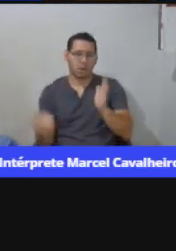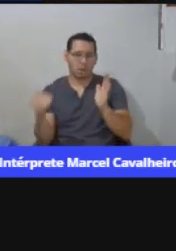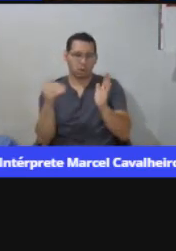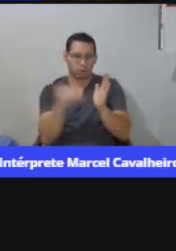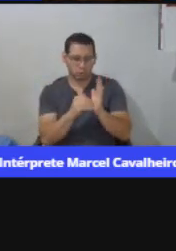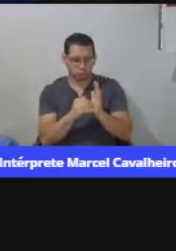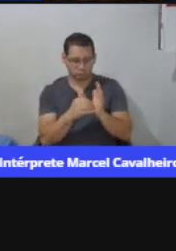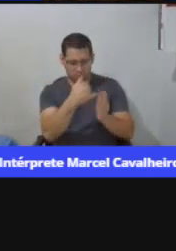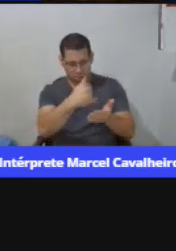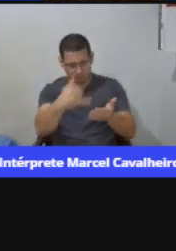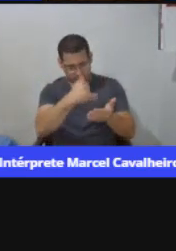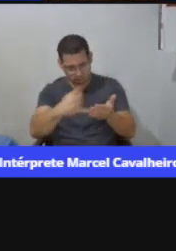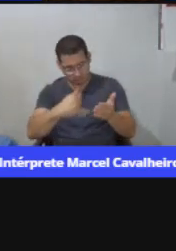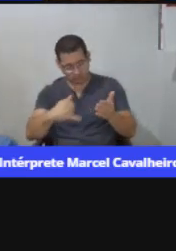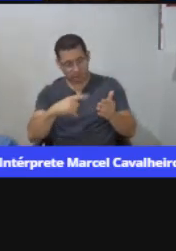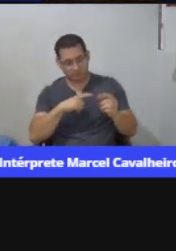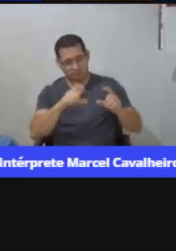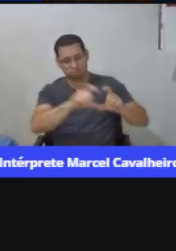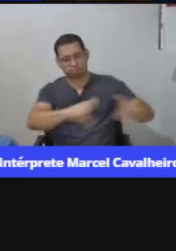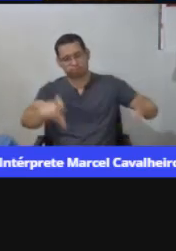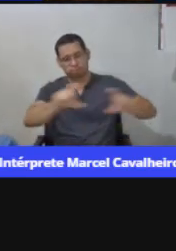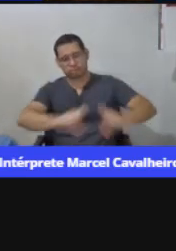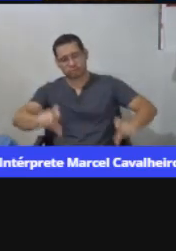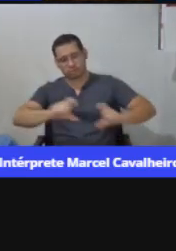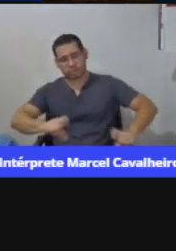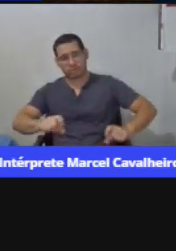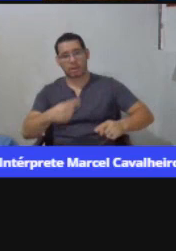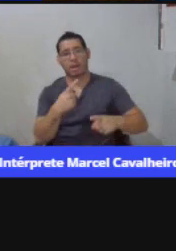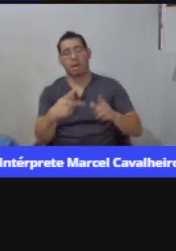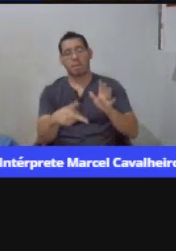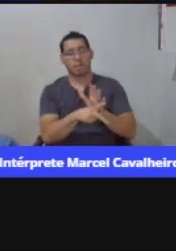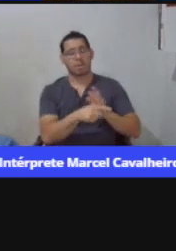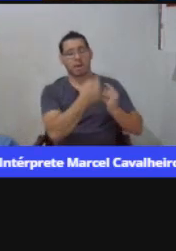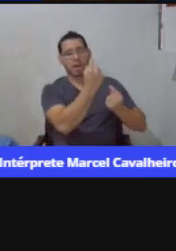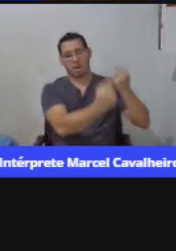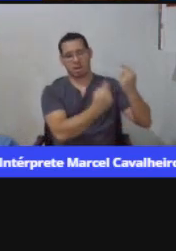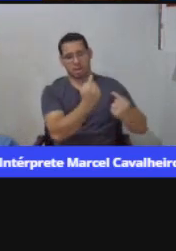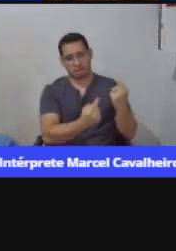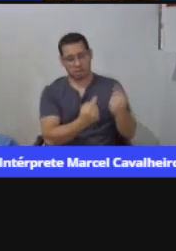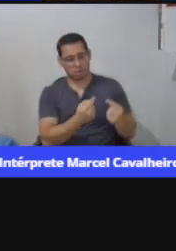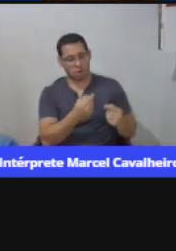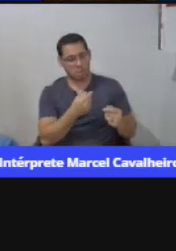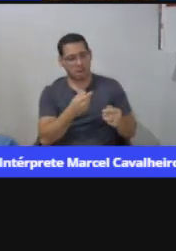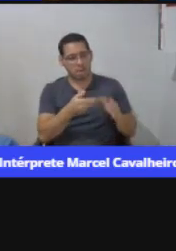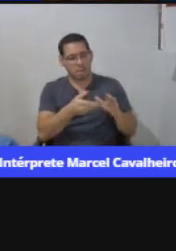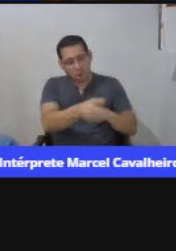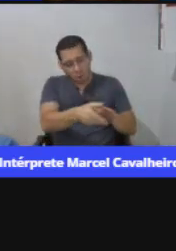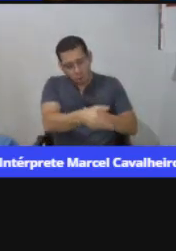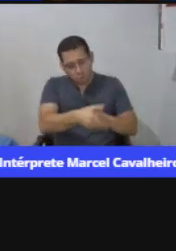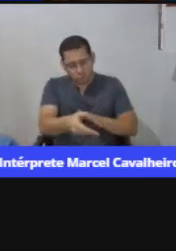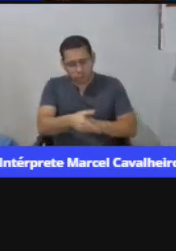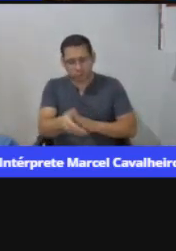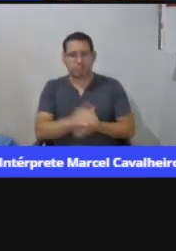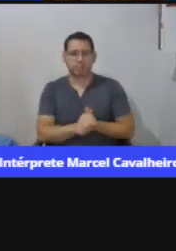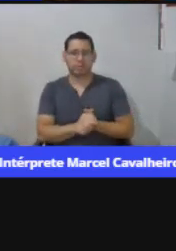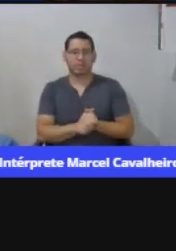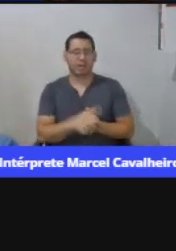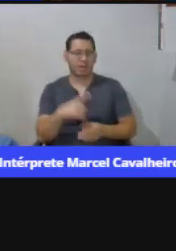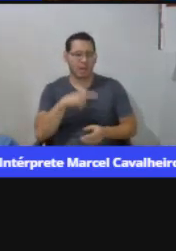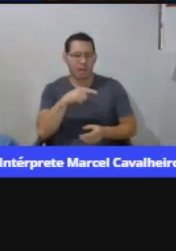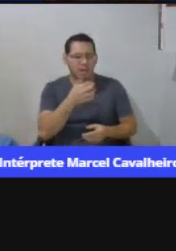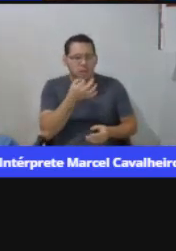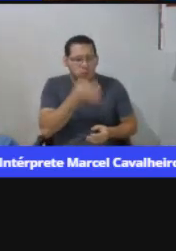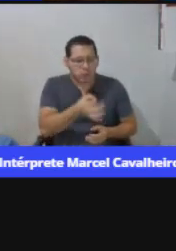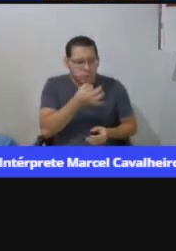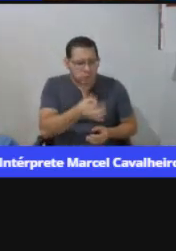as recomendações para cada uma das unidades temáticas. Nós colocamos aqui várias sugestões